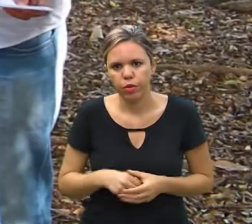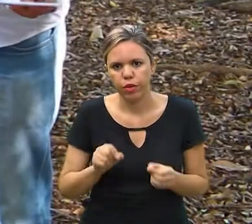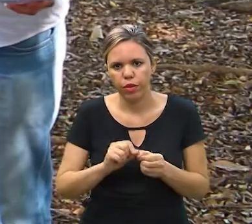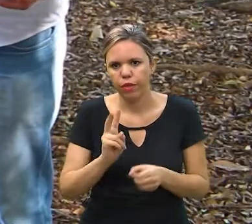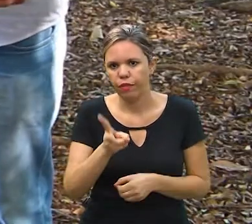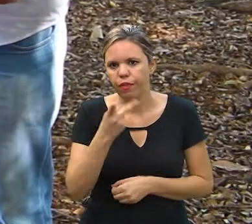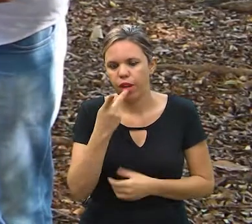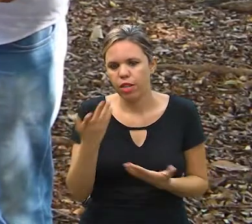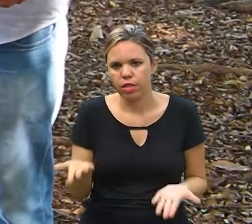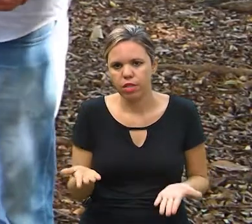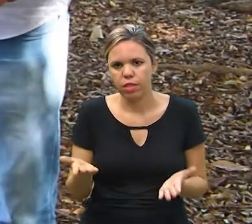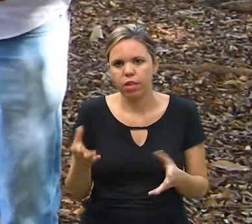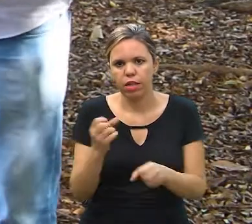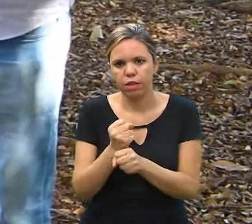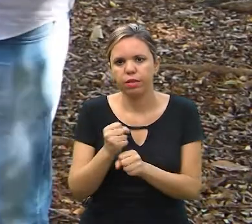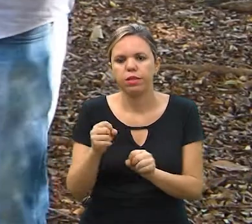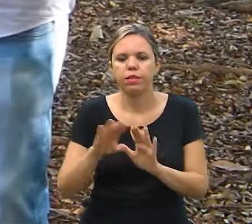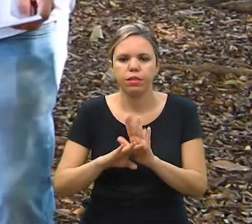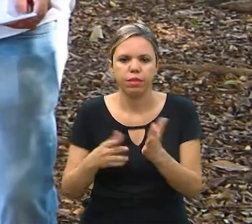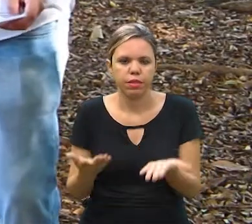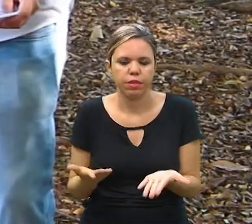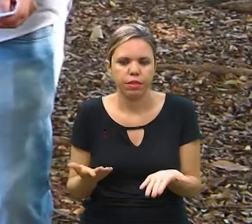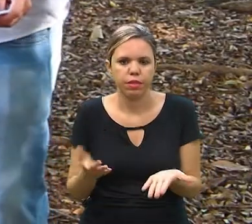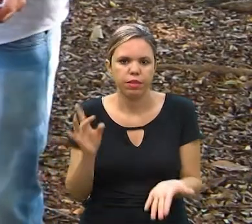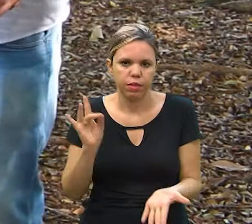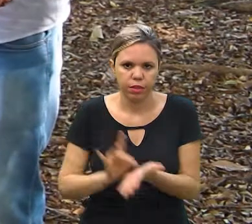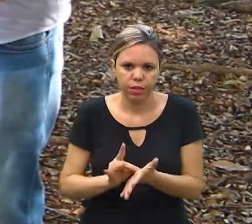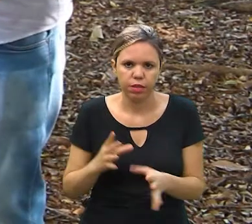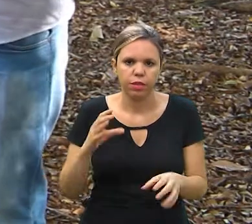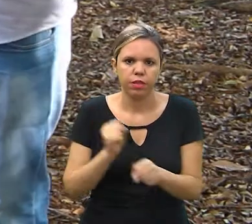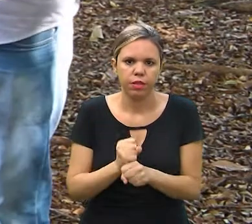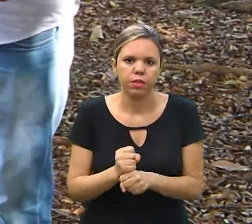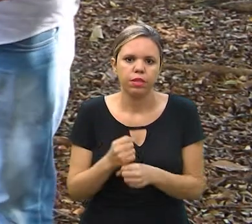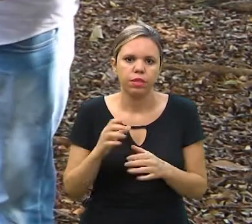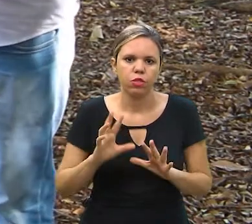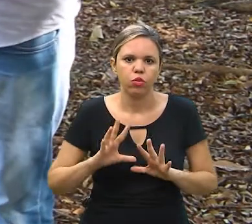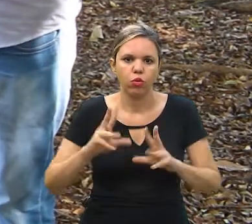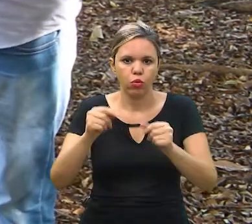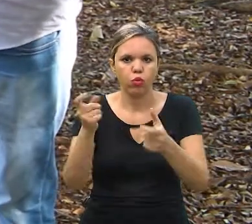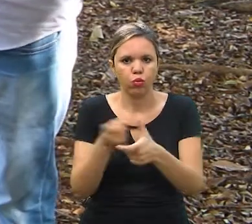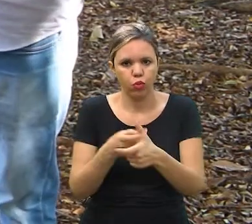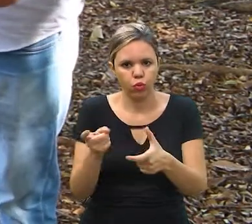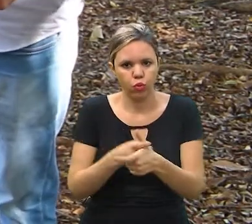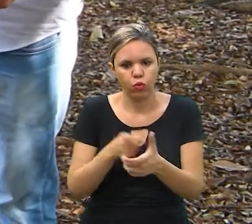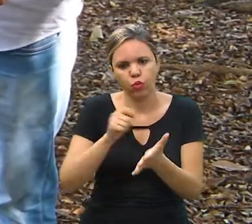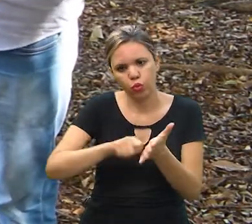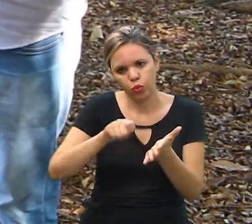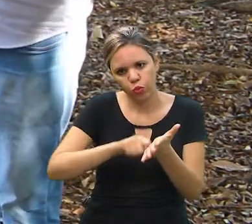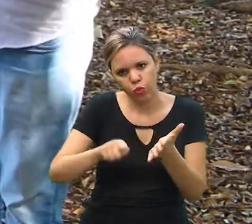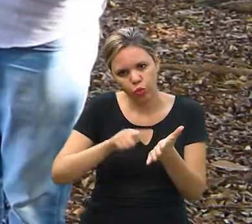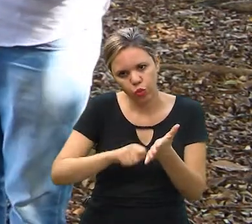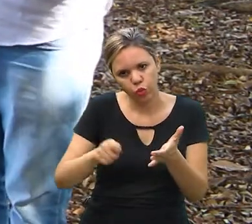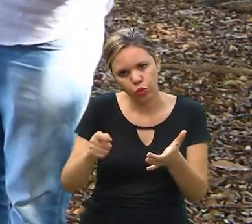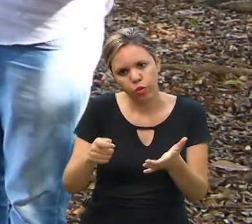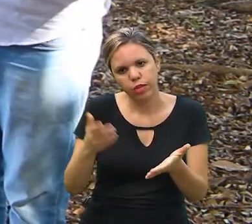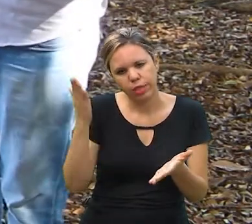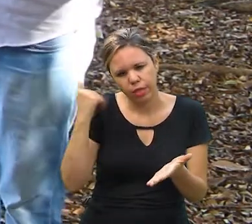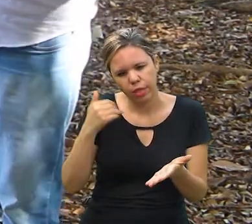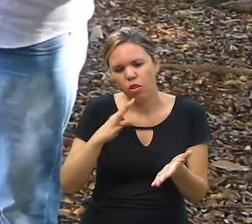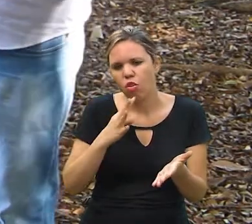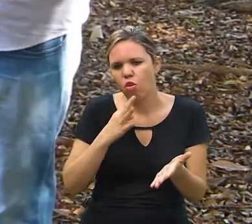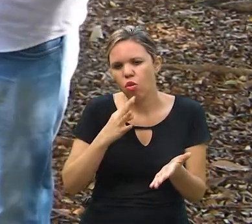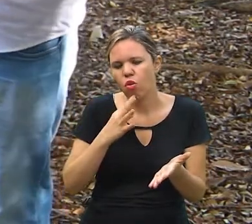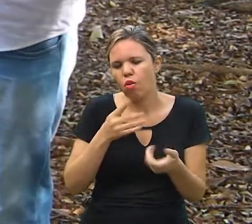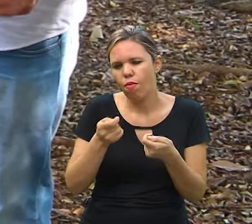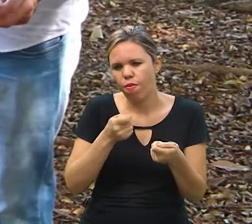fala aqui todas as vezes no quadro Na Ponta do Lápis, né? Botar realmente na ponta do lápis todas as contas, anotar tudo aquilo para você se